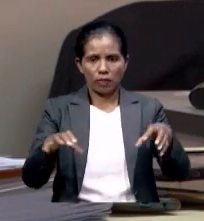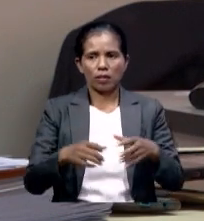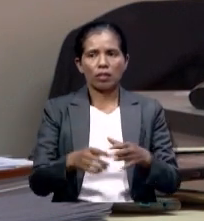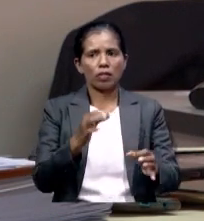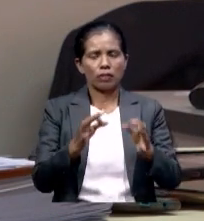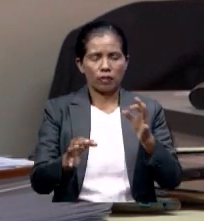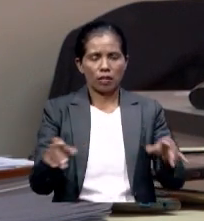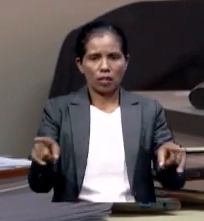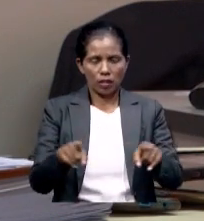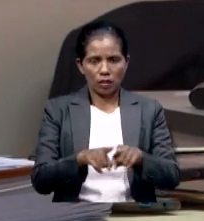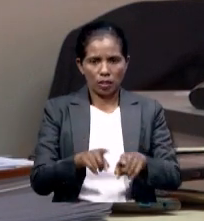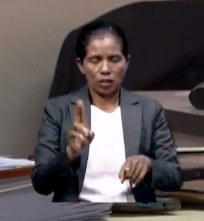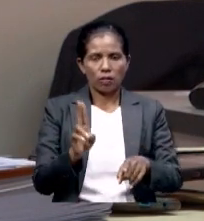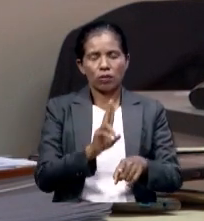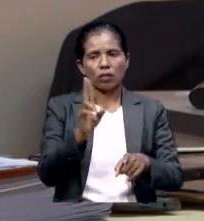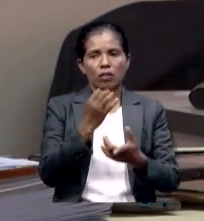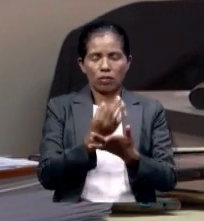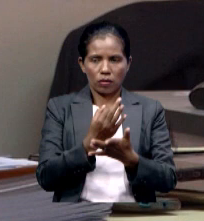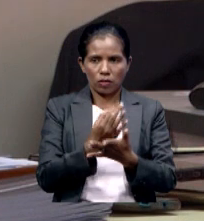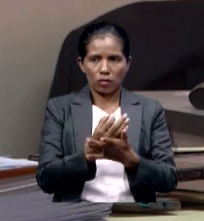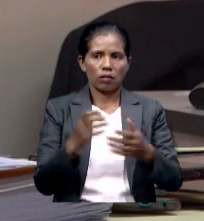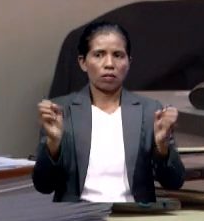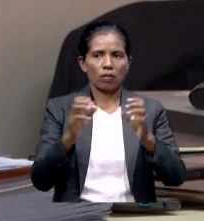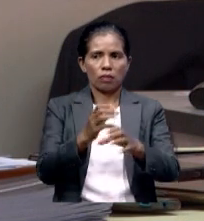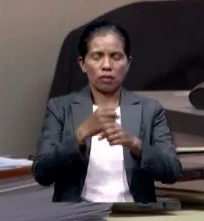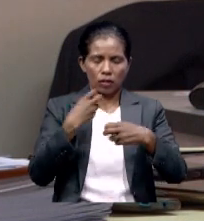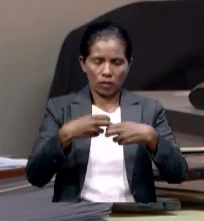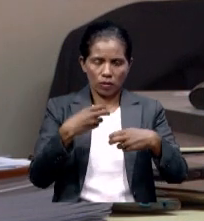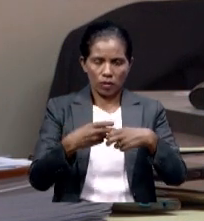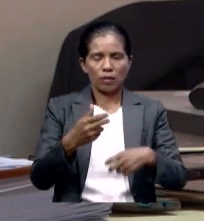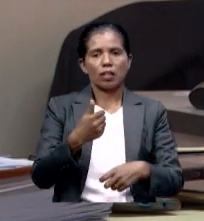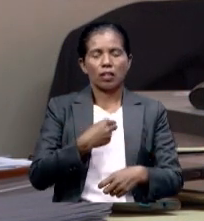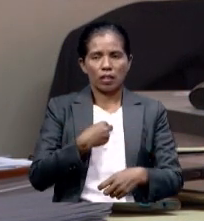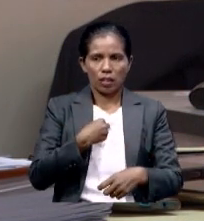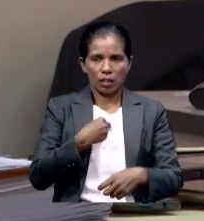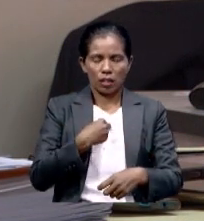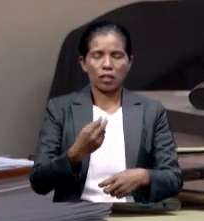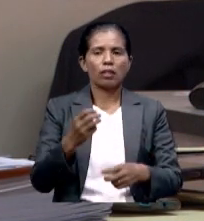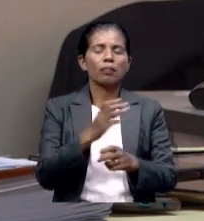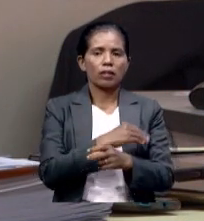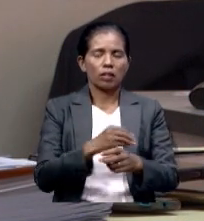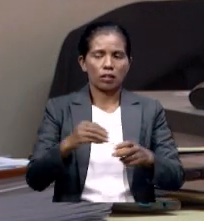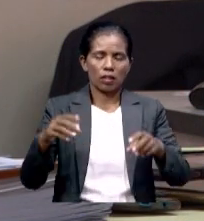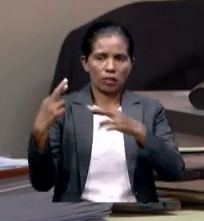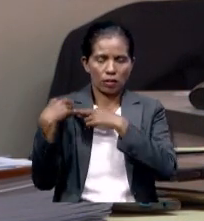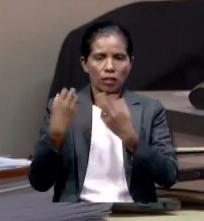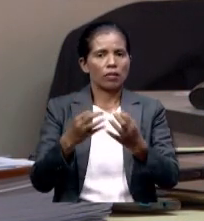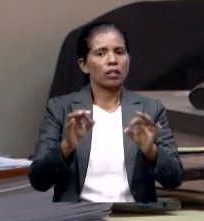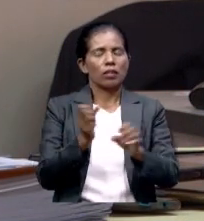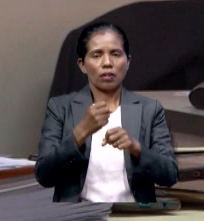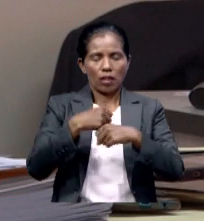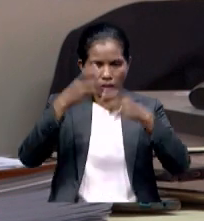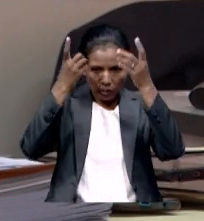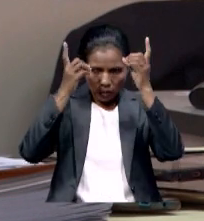humano executivo não mostra uma nia la coisa forte risco banean quando depois nia mandato votam tan nia tem halo decisão de